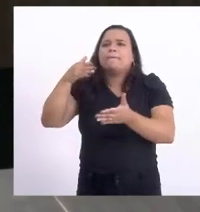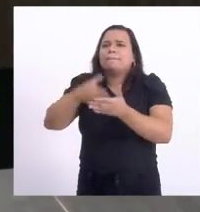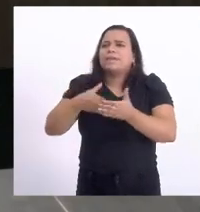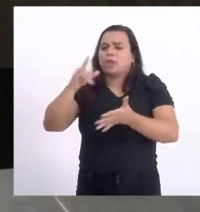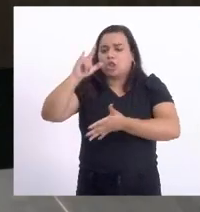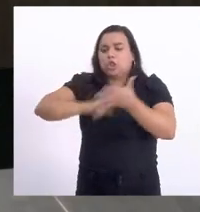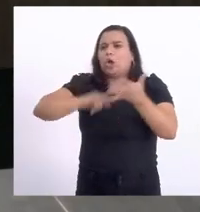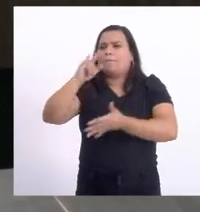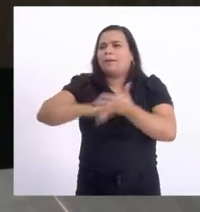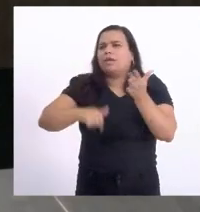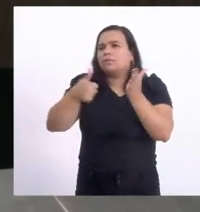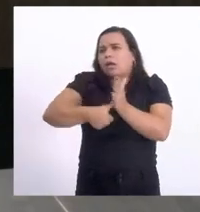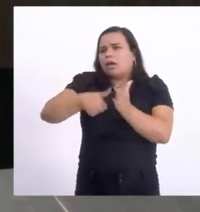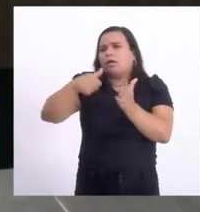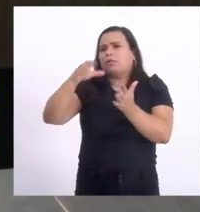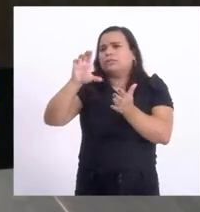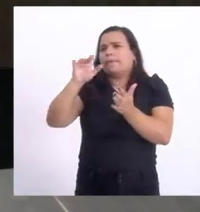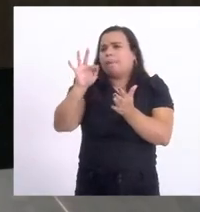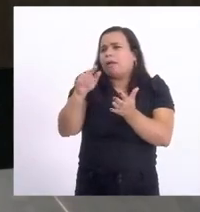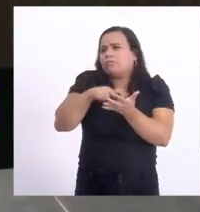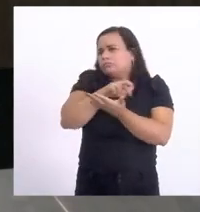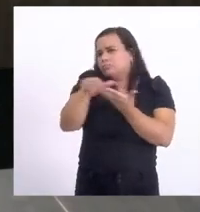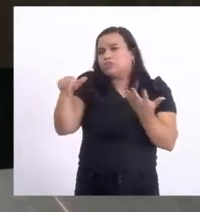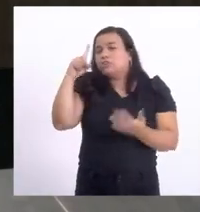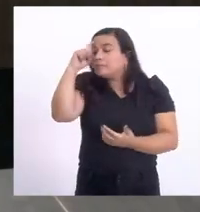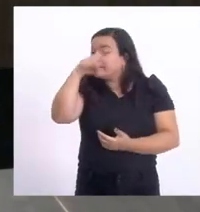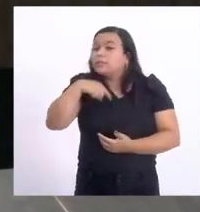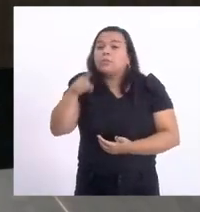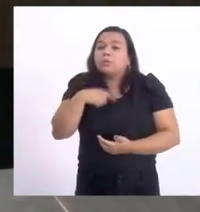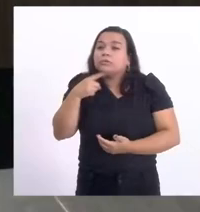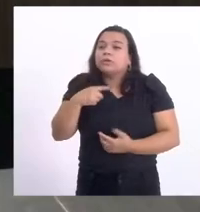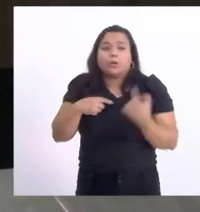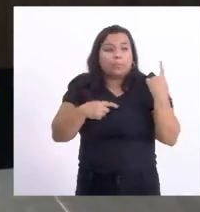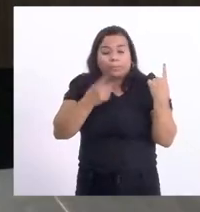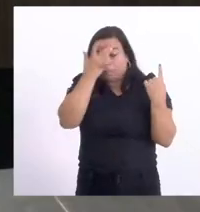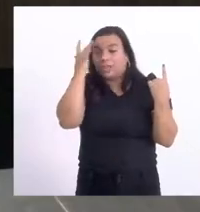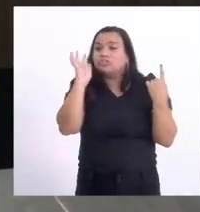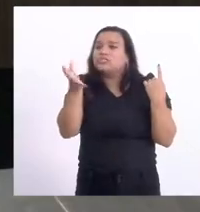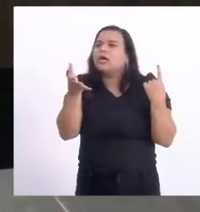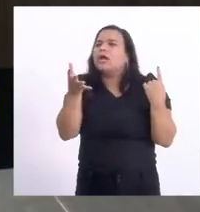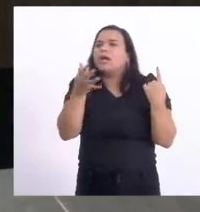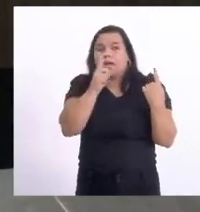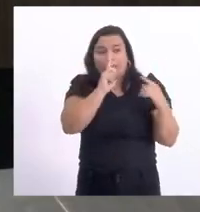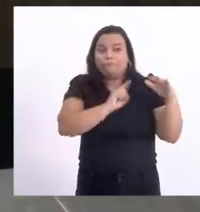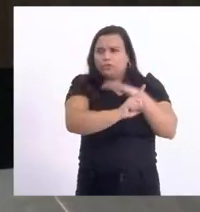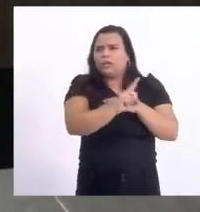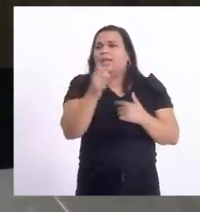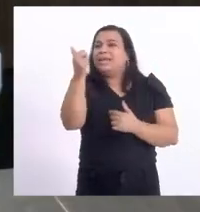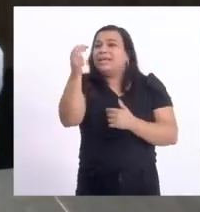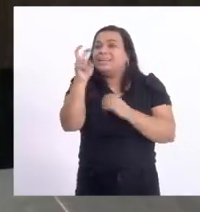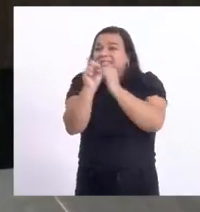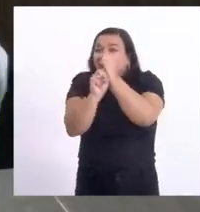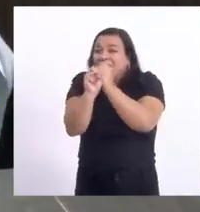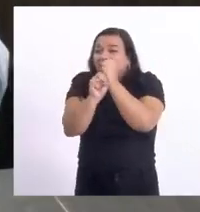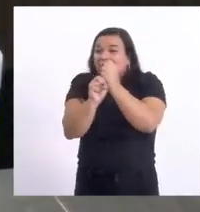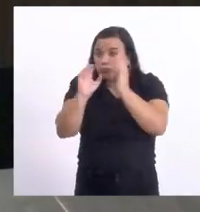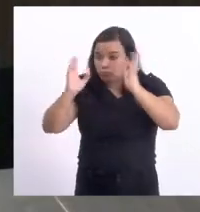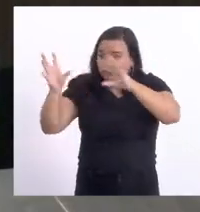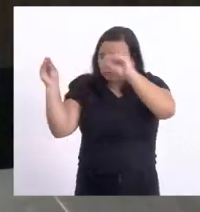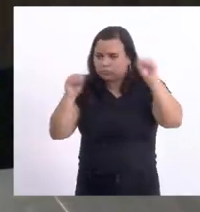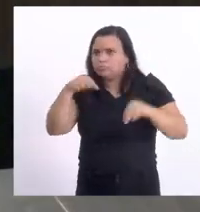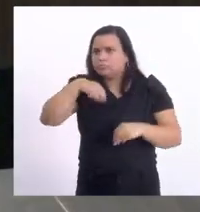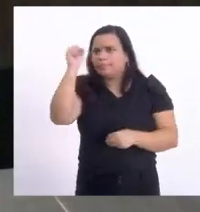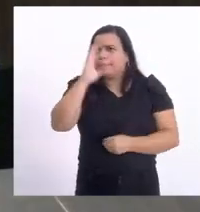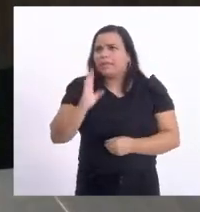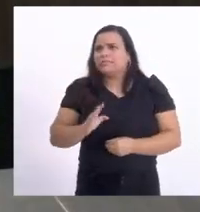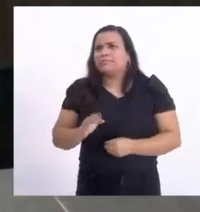seus documentos pessoais. Tinha um que há 15 anos morando aqui e um dos pré-requisitos